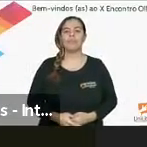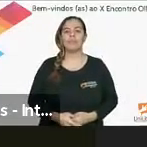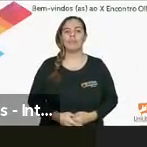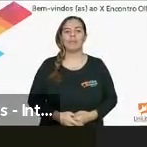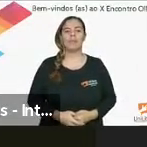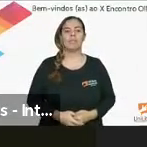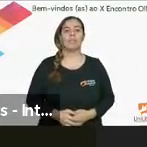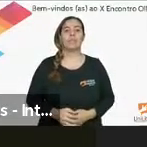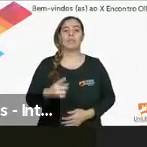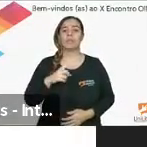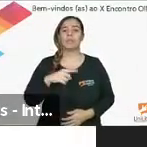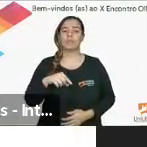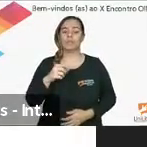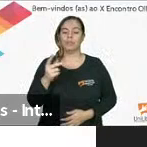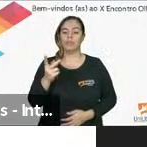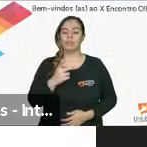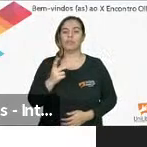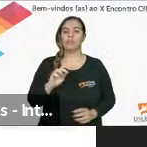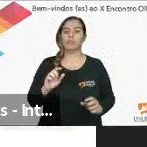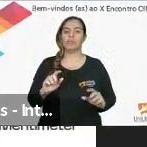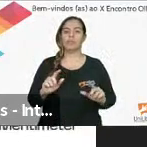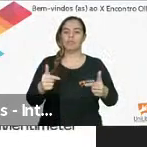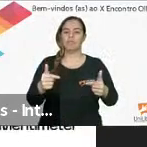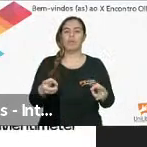eles dois vão observar